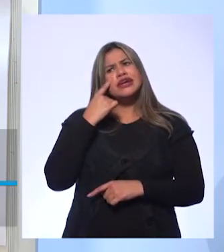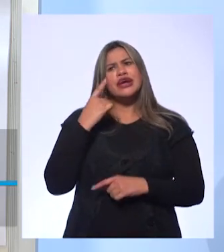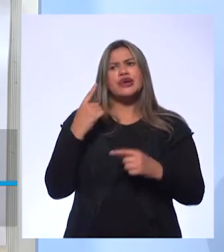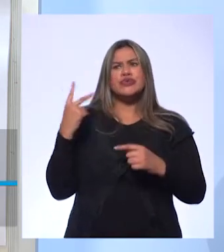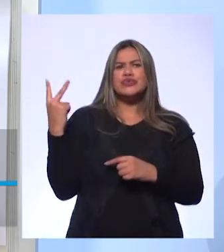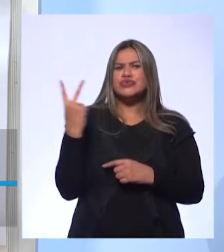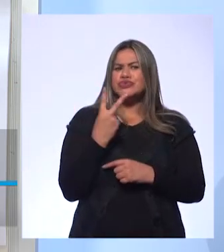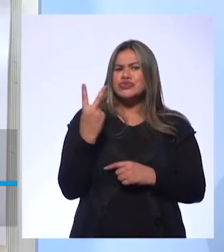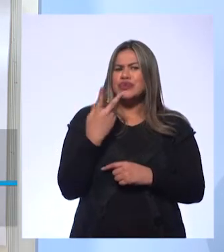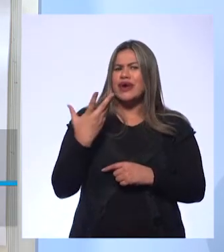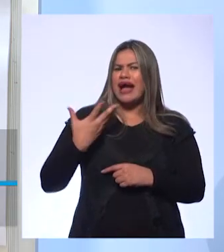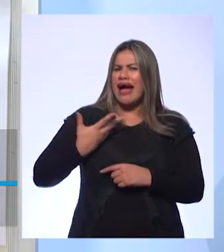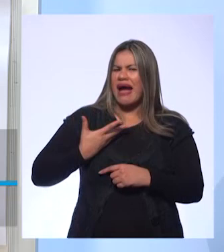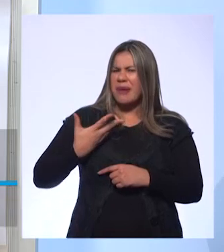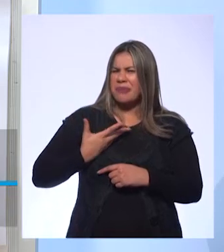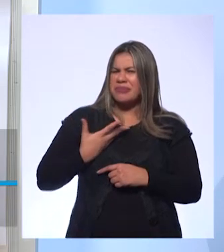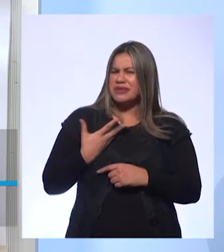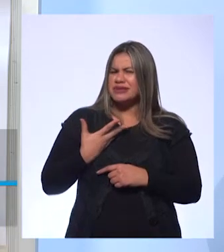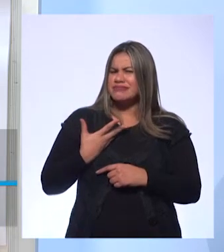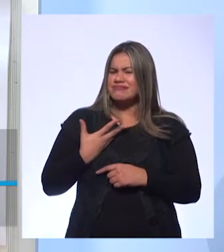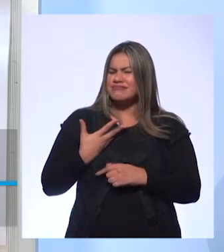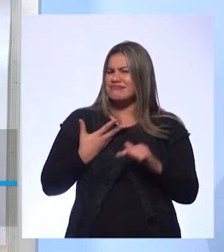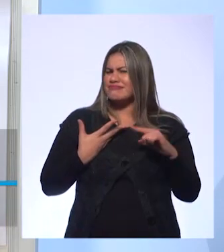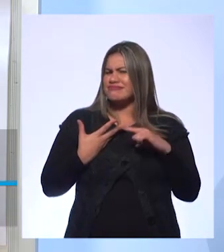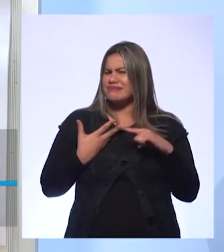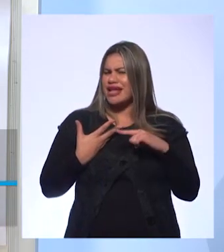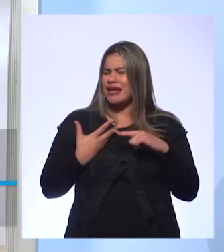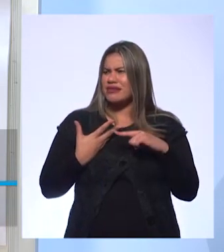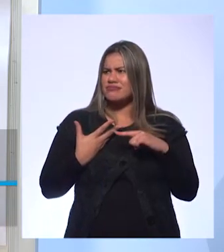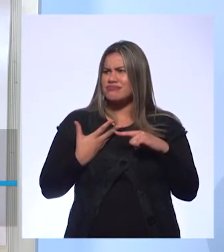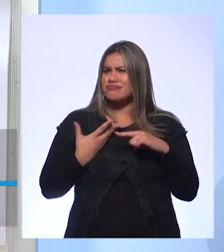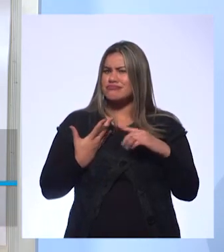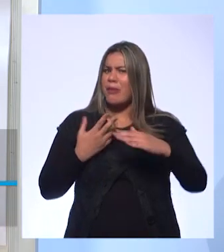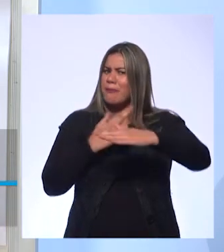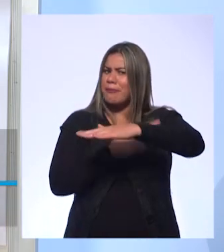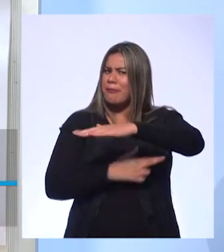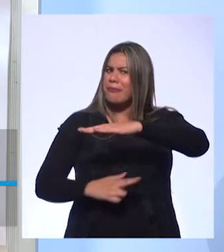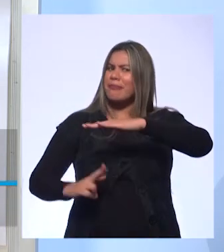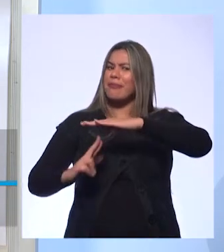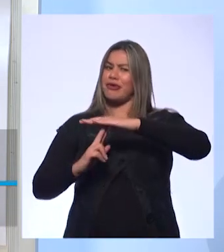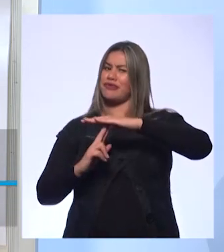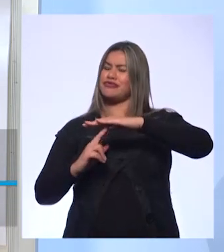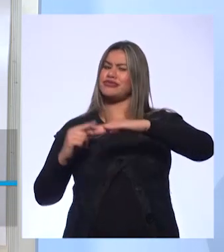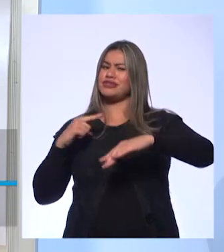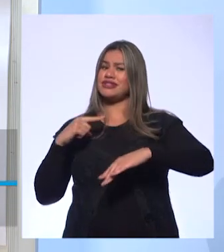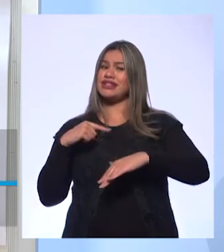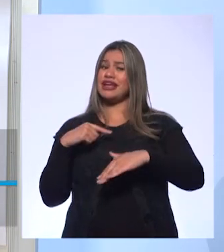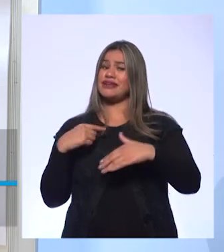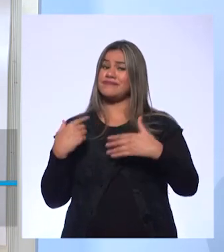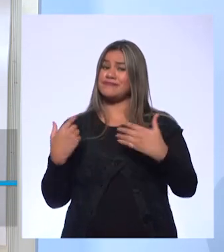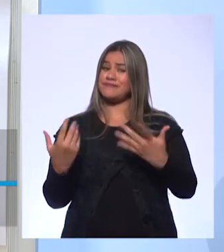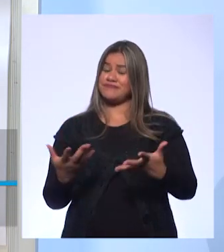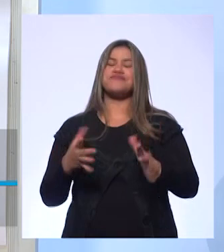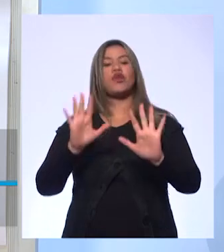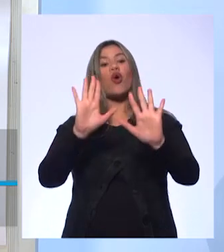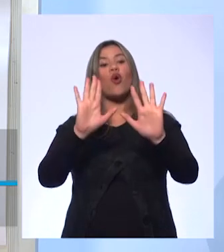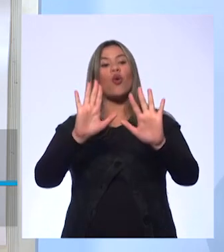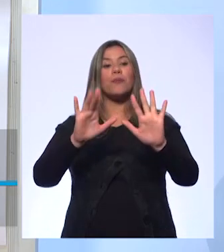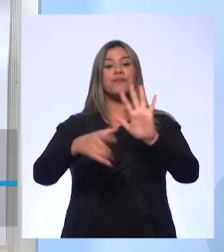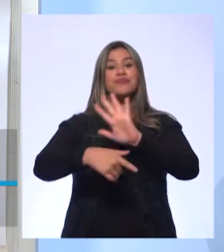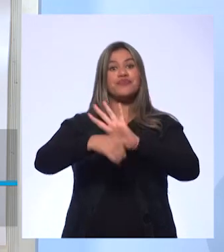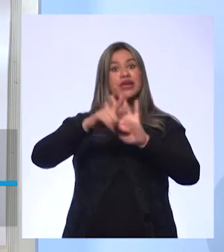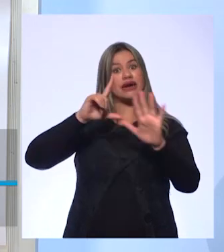a são as costas construímos uma ponte que liga né a essas duas Nações antes de começarmos a guerra do Paraguai